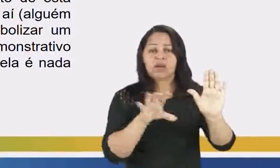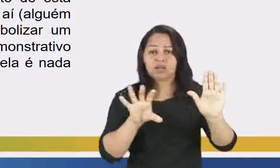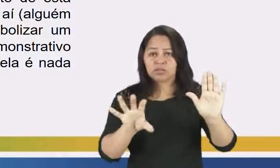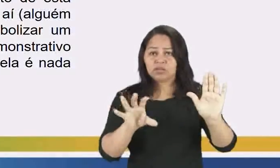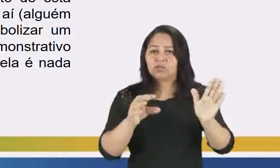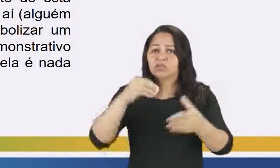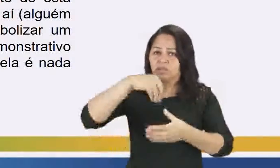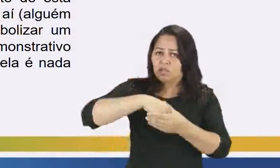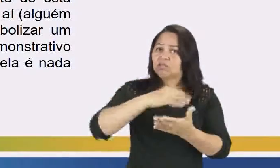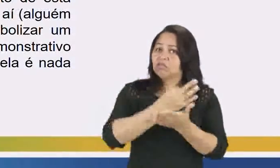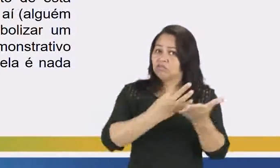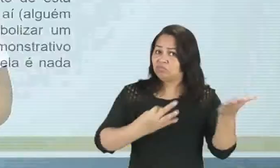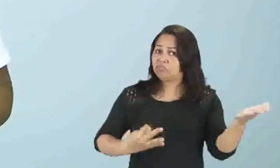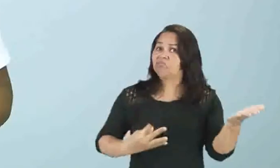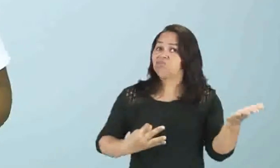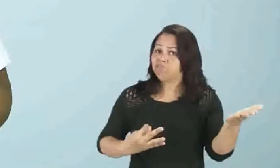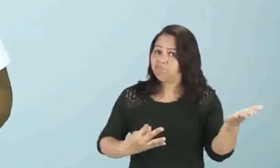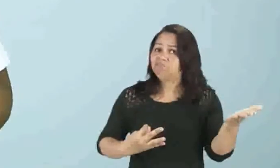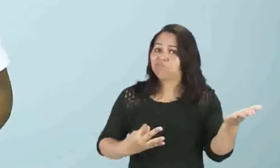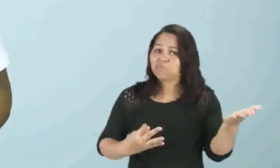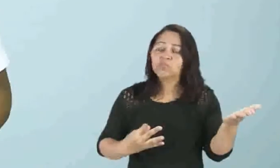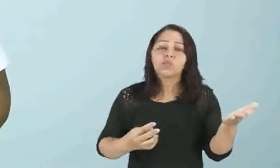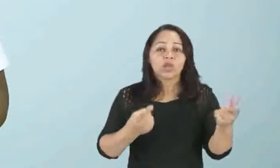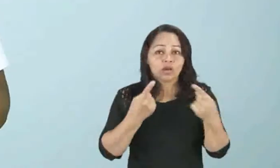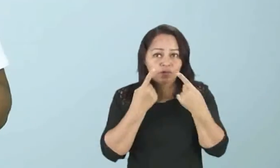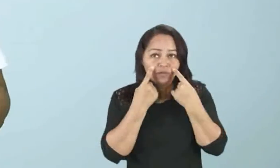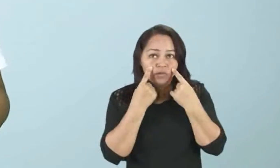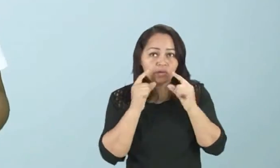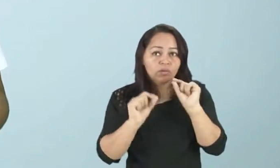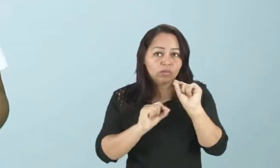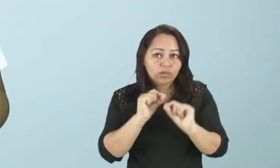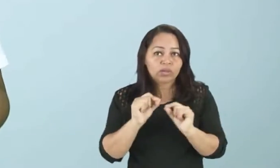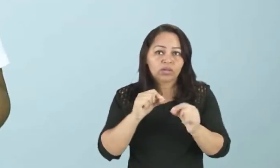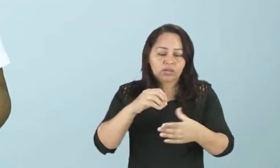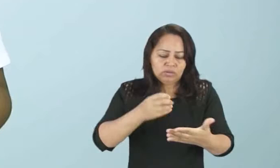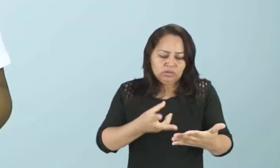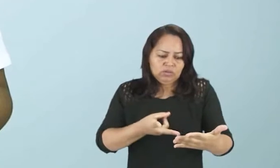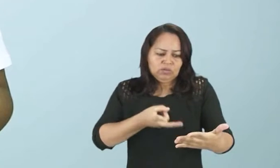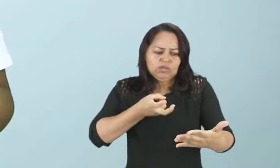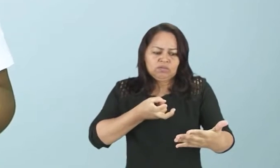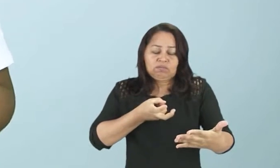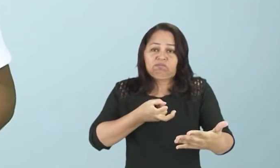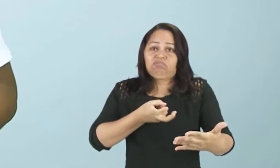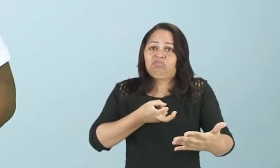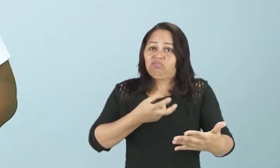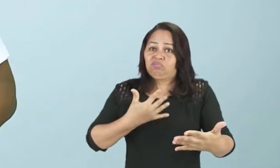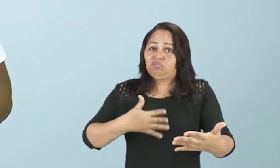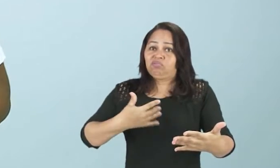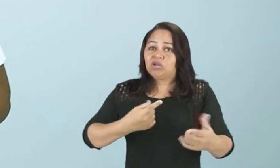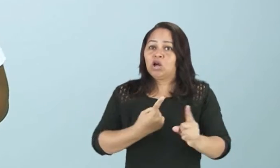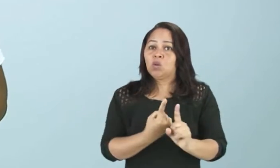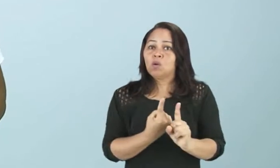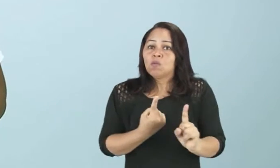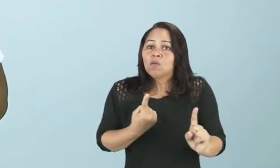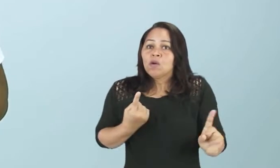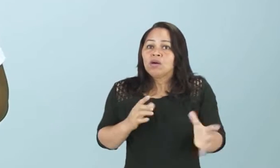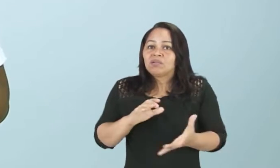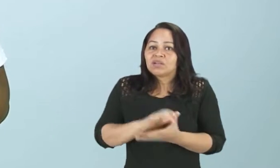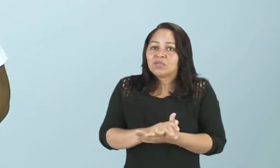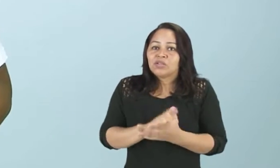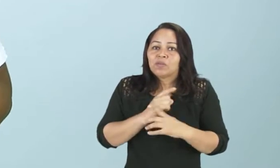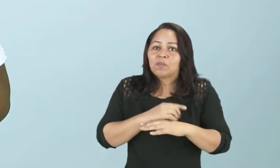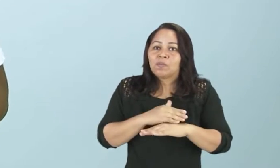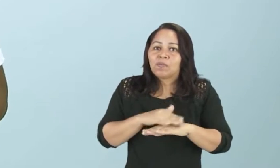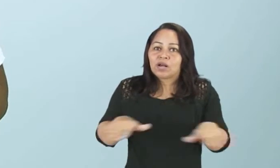dentro desse texto, observaram o efeito que ele causa dentro do texto, né? Então, os pronomes eles vão